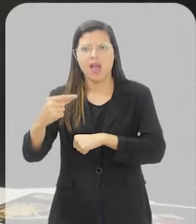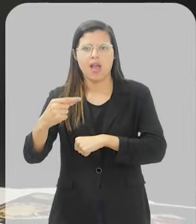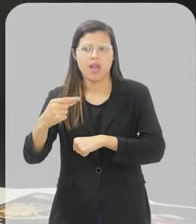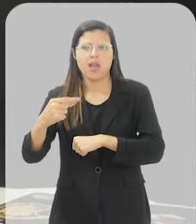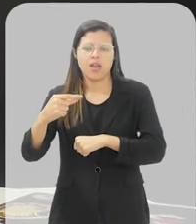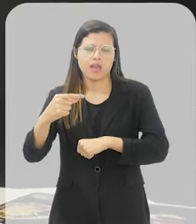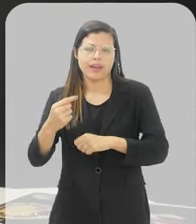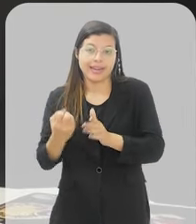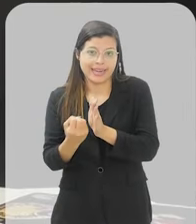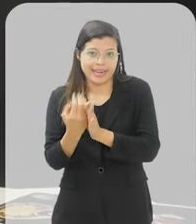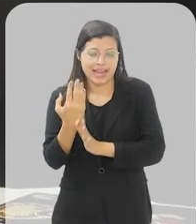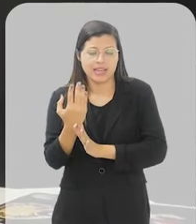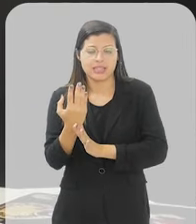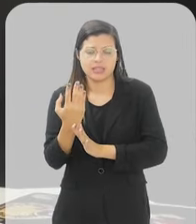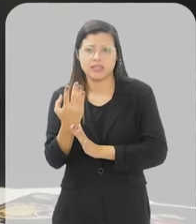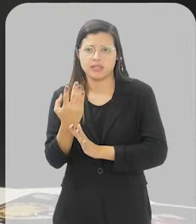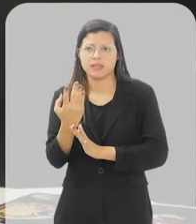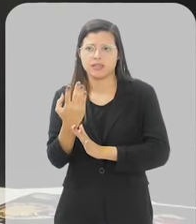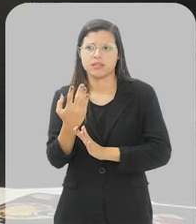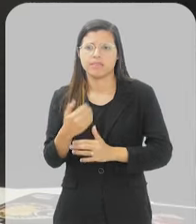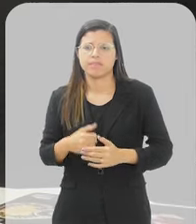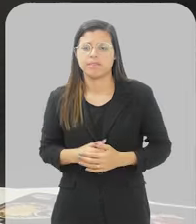certa fidelidade. Né?